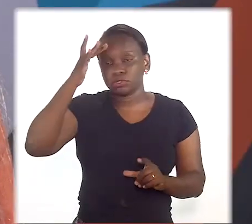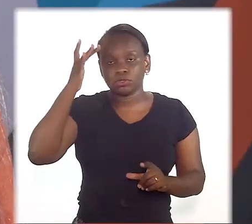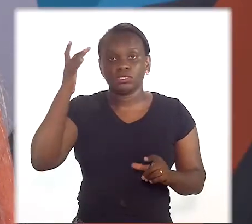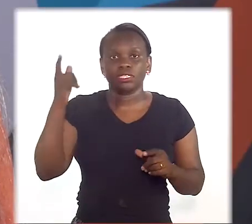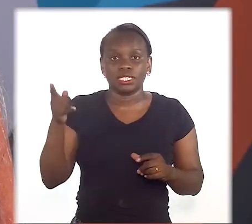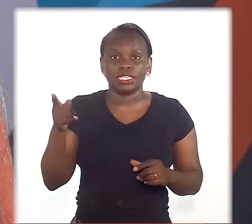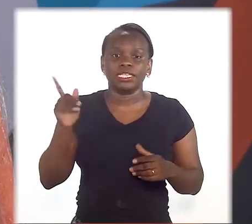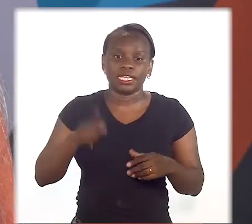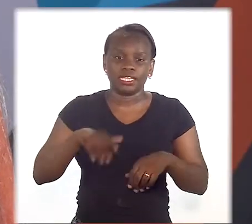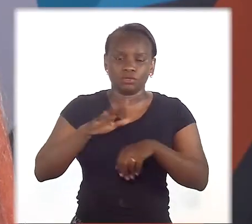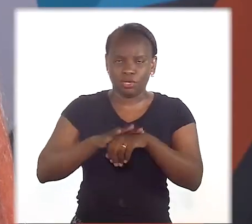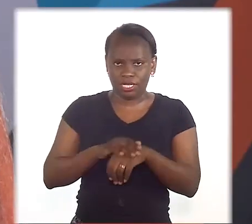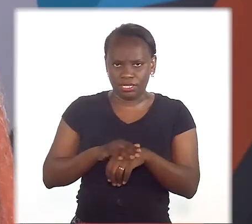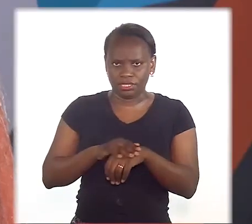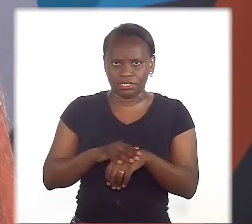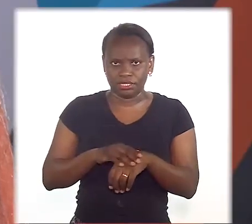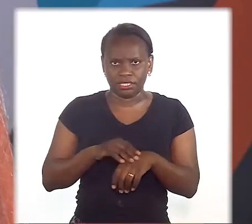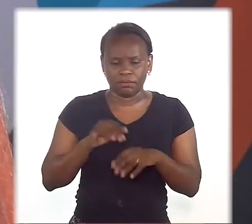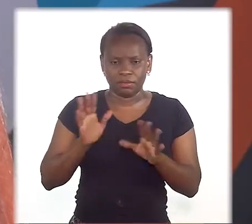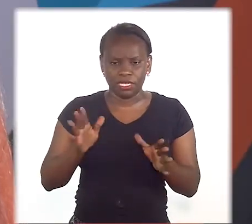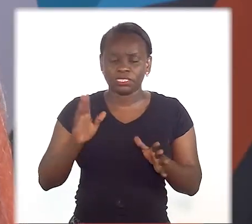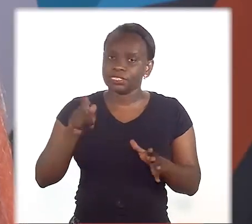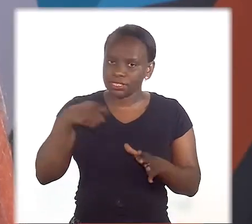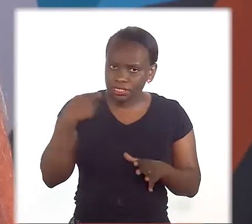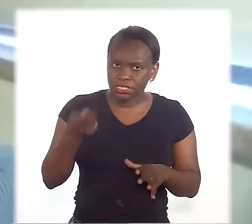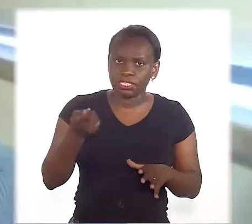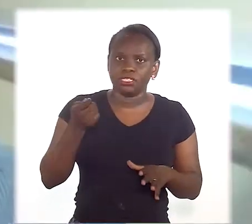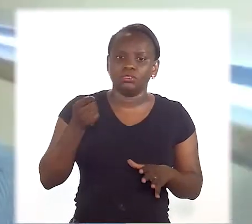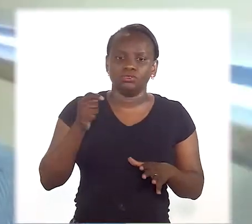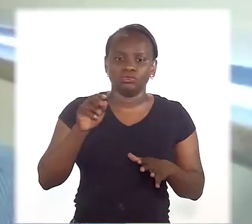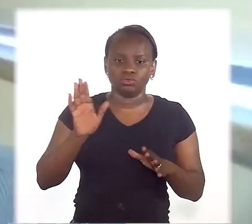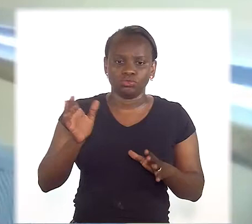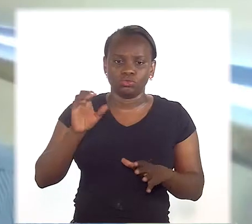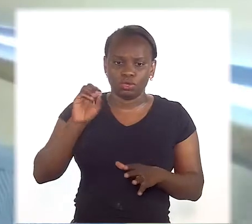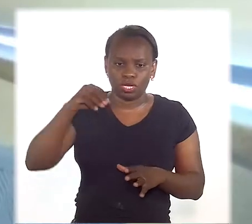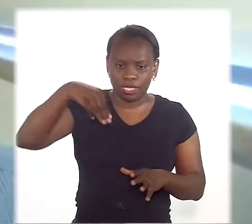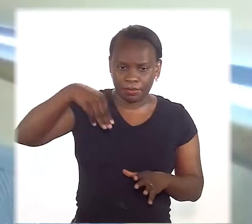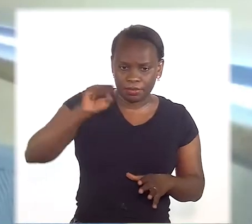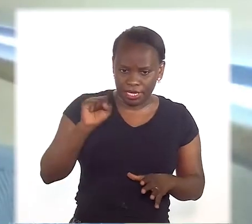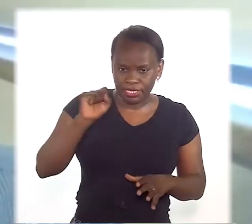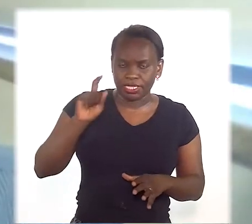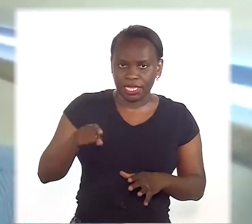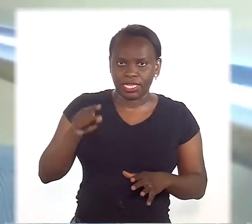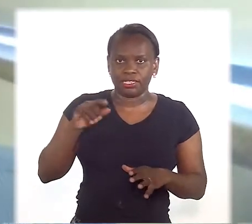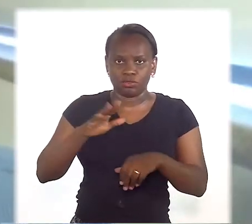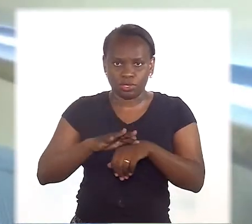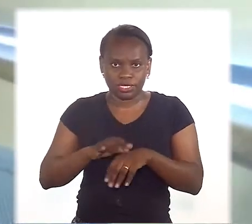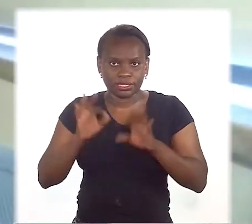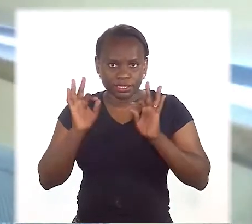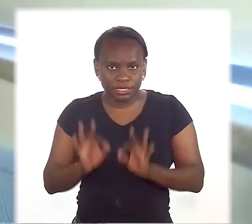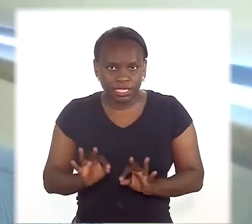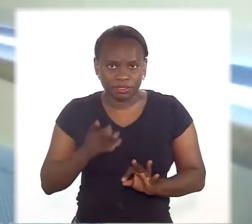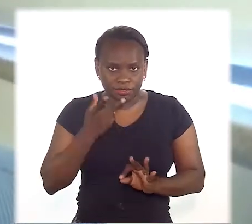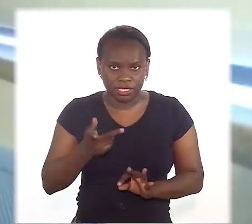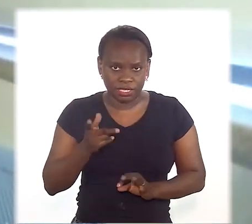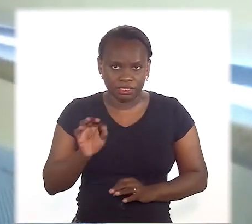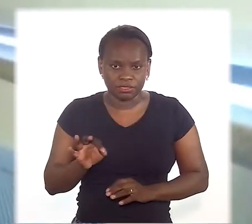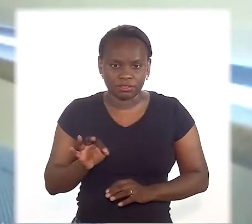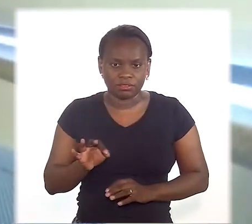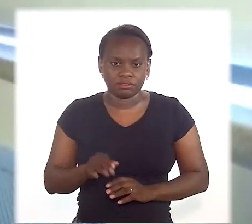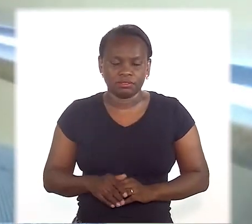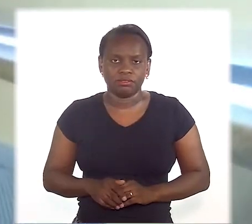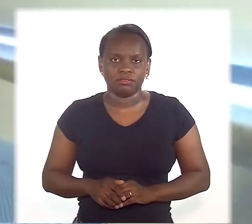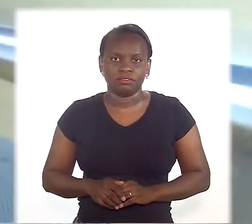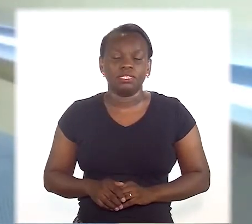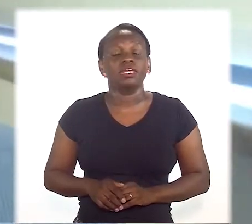você disse que é uma doença. Então, ela foi classificada pela Organização Mundial de Saúde como uma dependência. Quer dizer, é certo afirmar-se